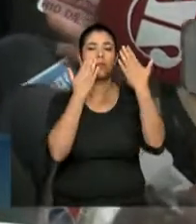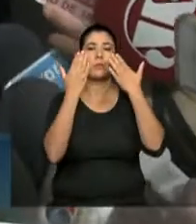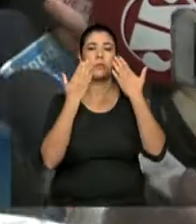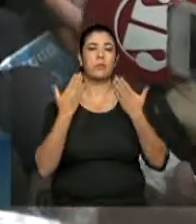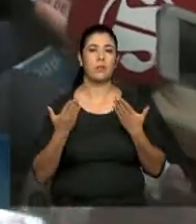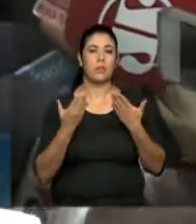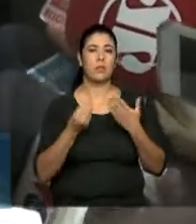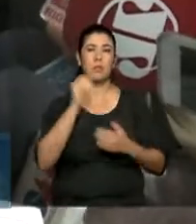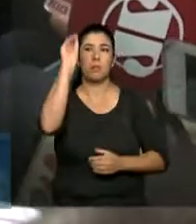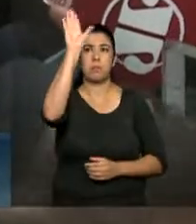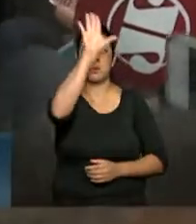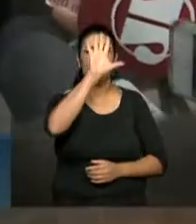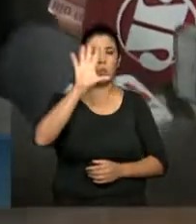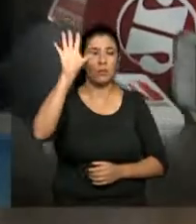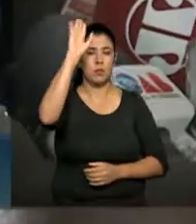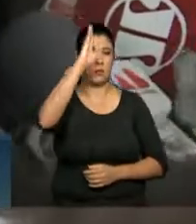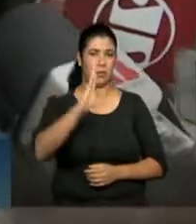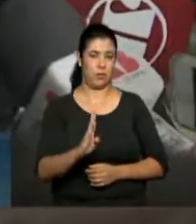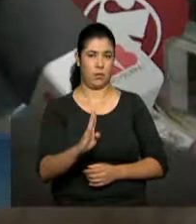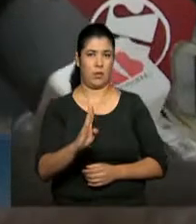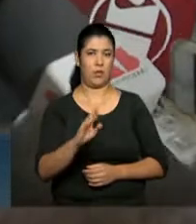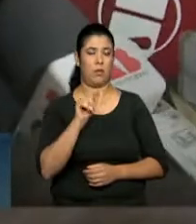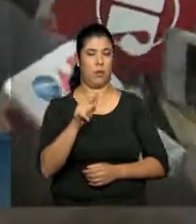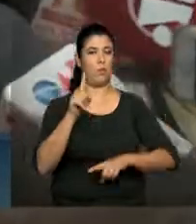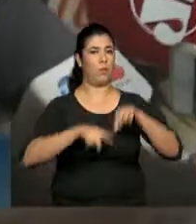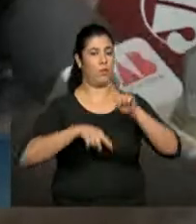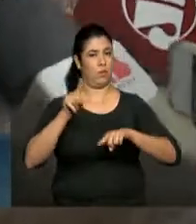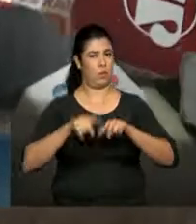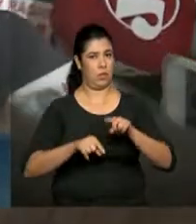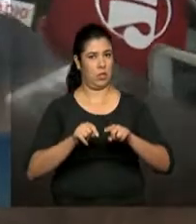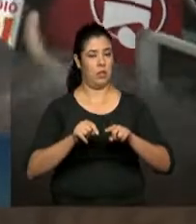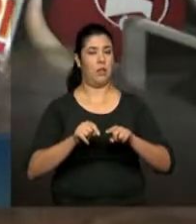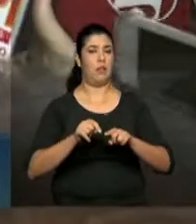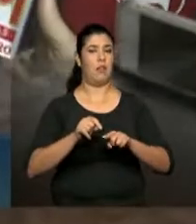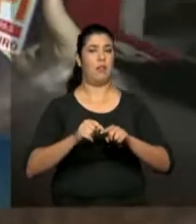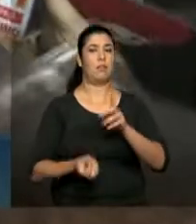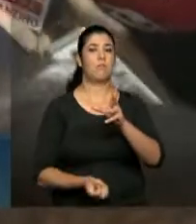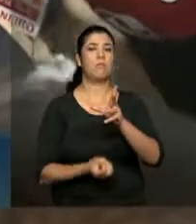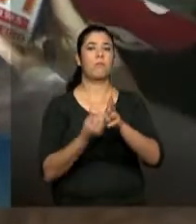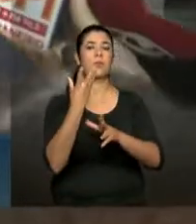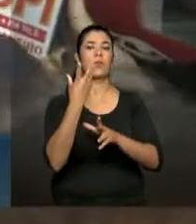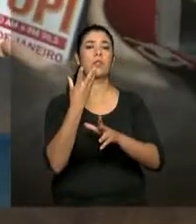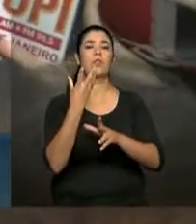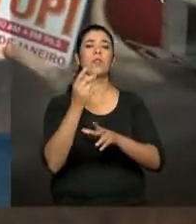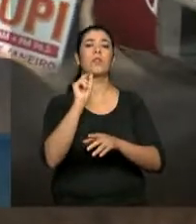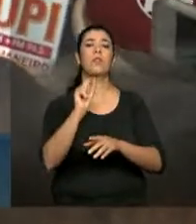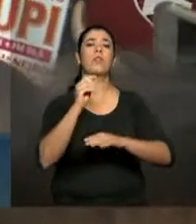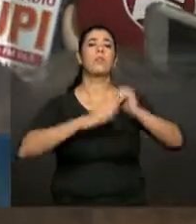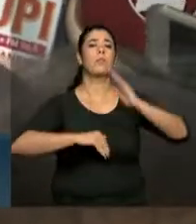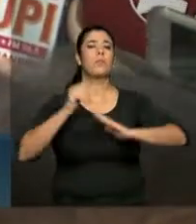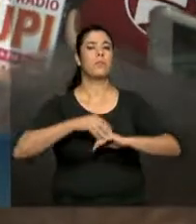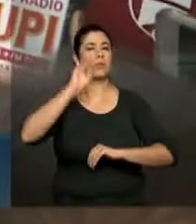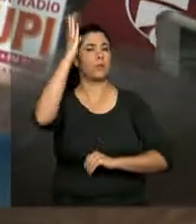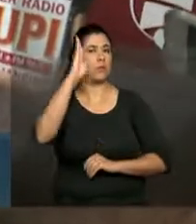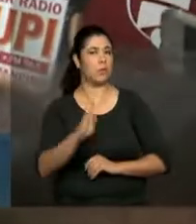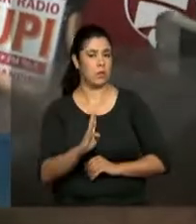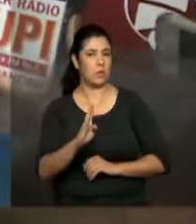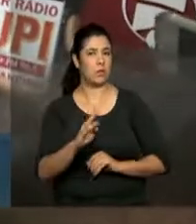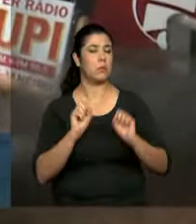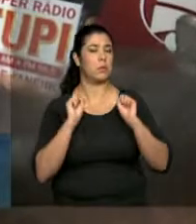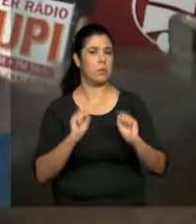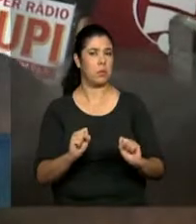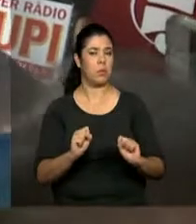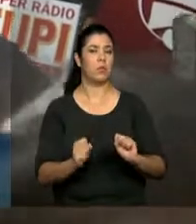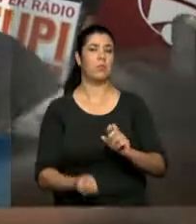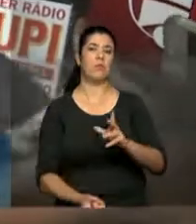nosso mapa, com essa medida, é construir um Brasil no qual a atividade de criar